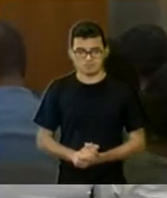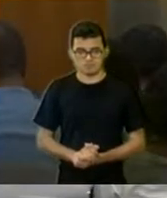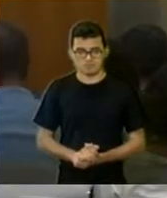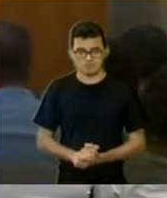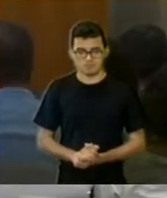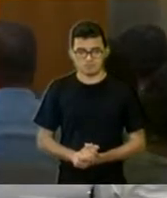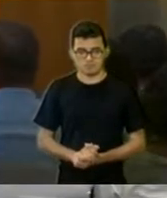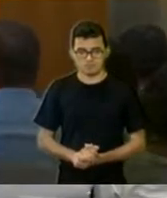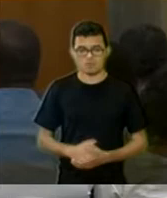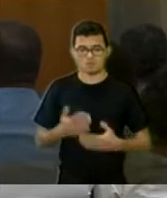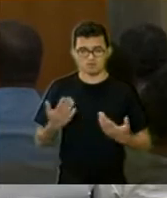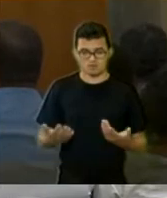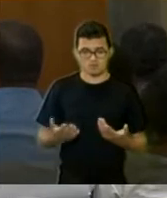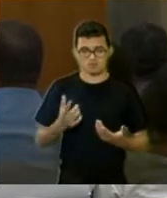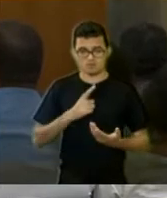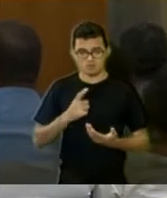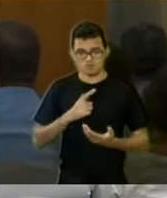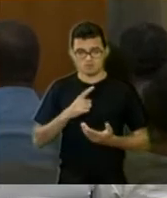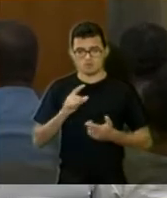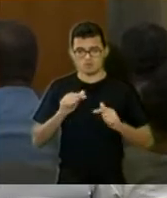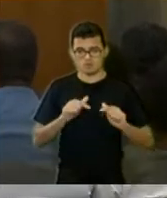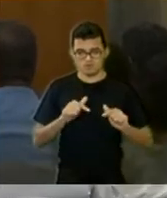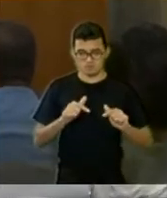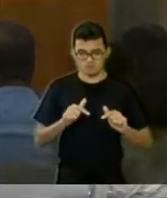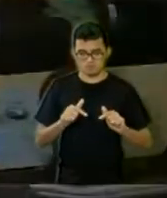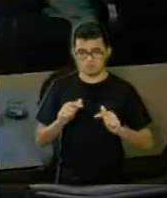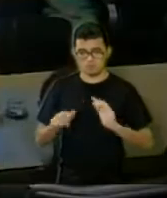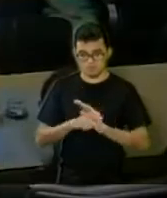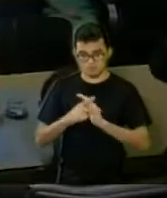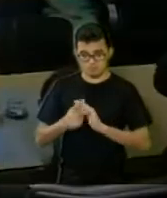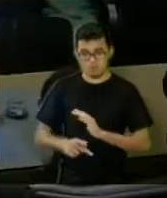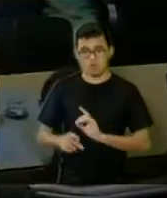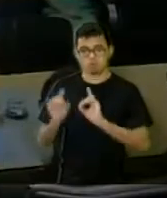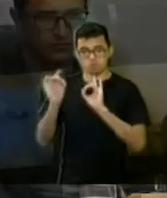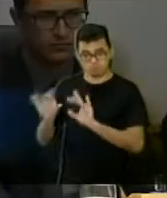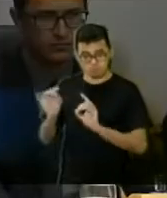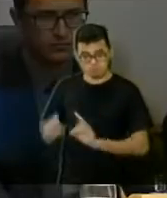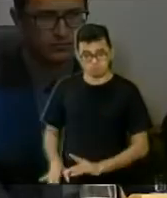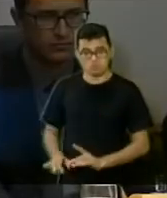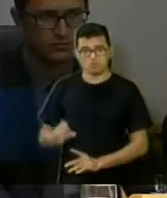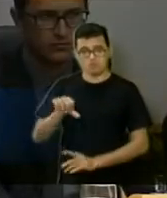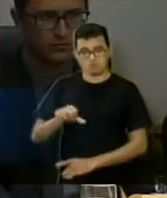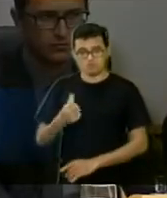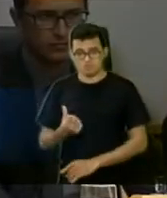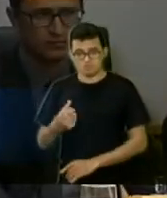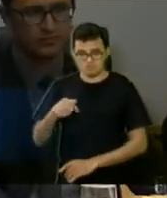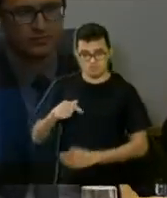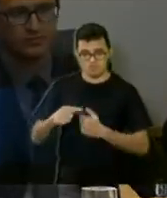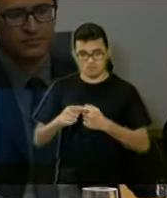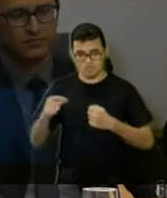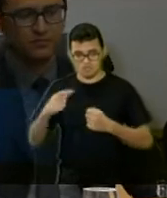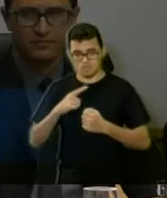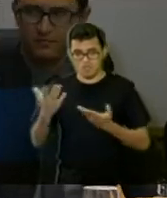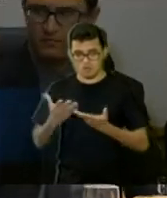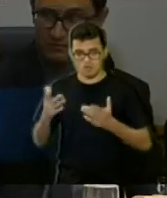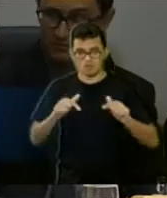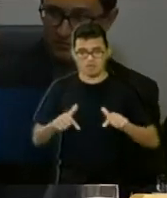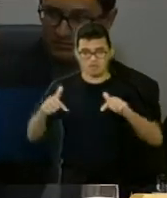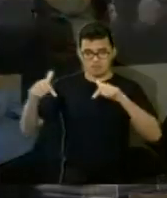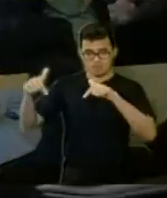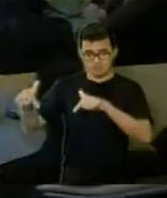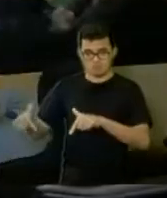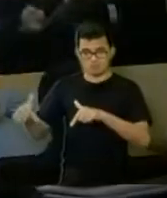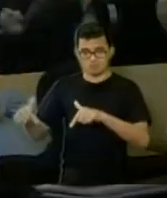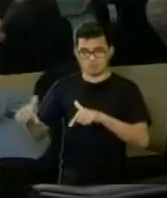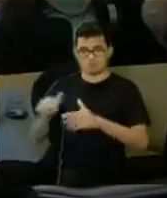Em cumprimento a este decreto legislativo número 967, será conferido agora ao senhor Moacir de Freitas o diploma de